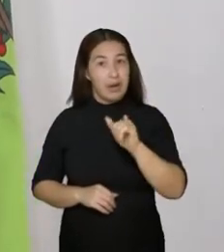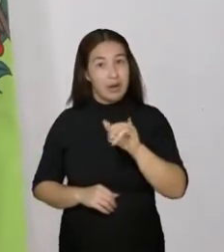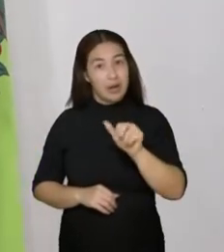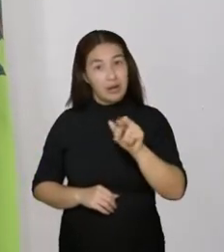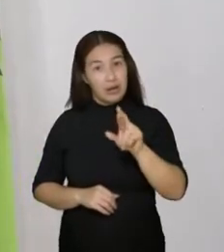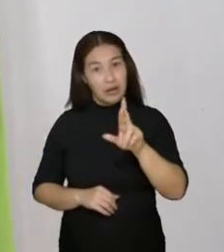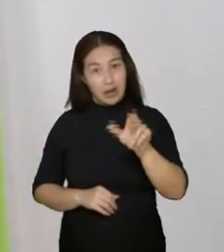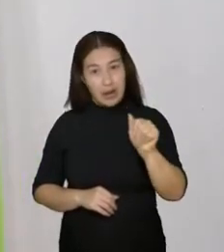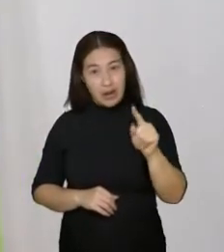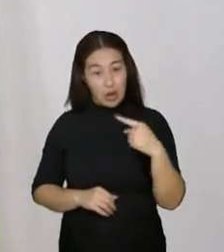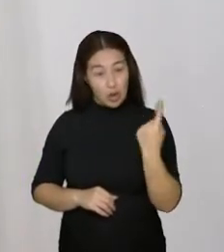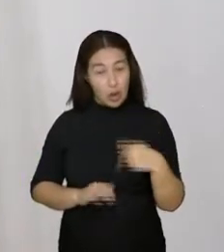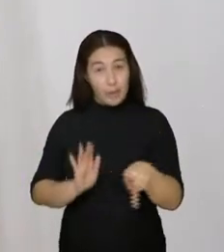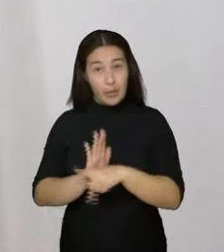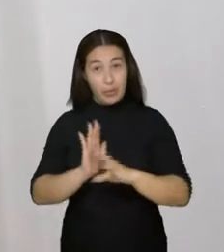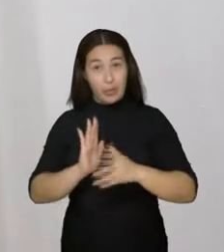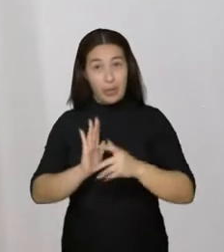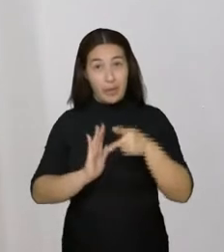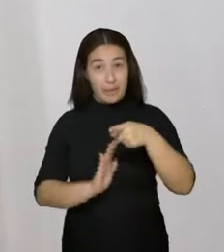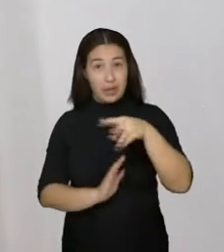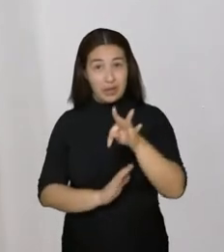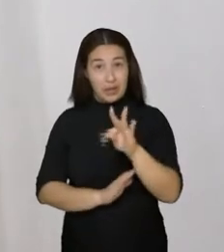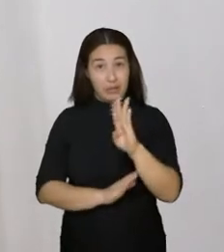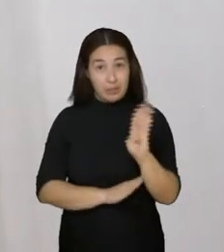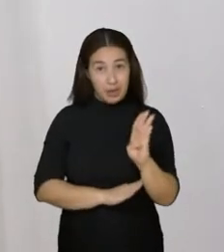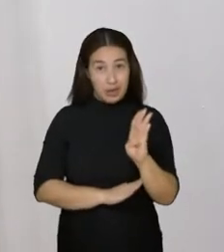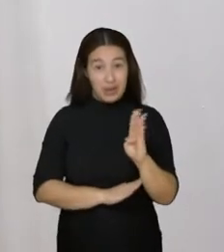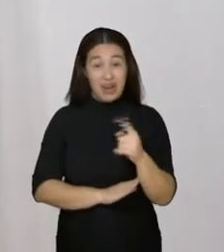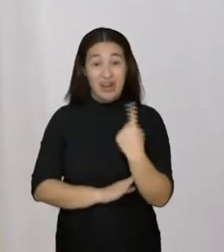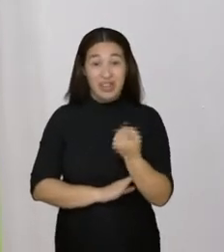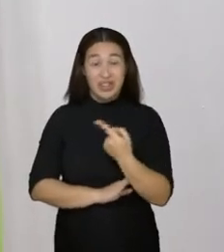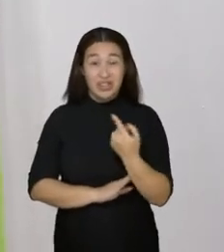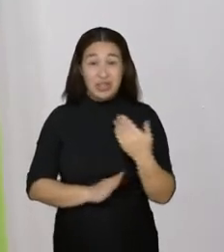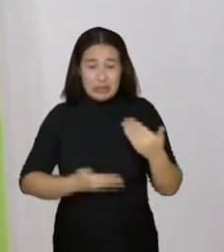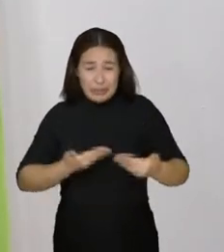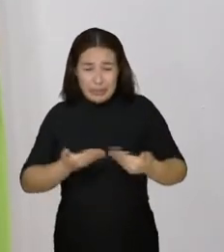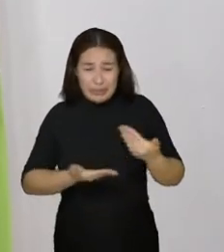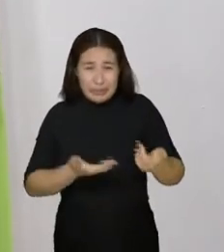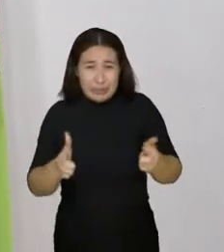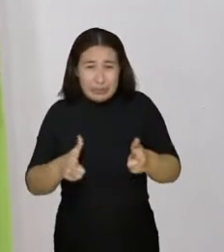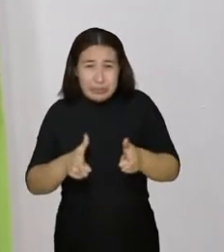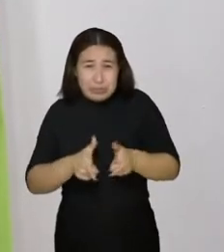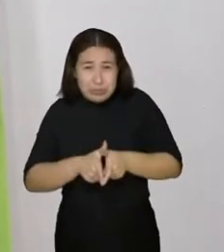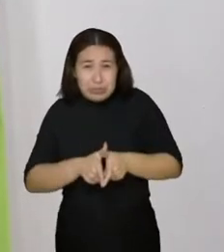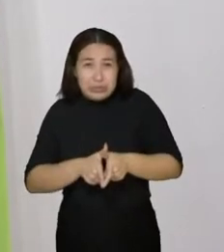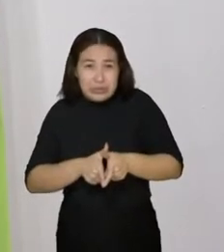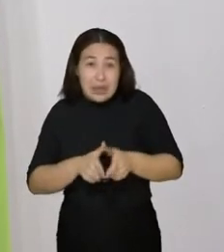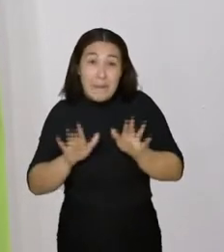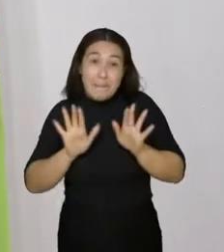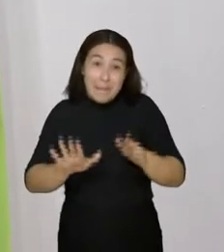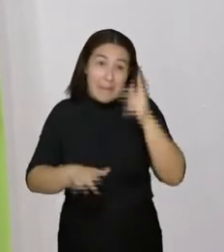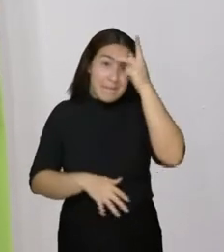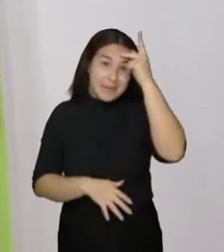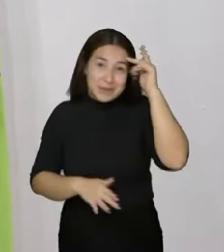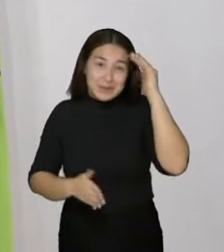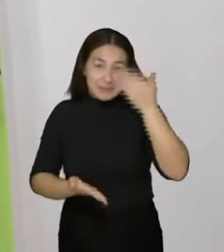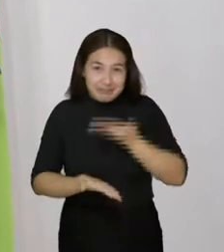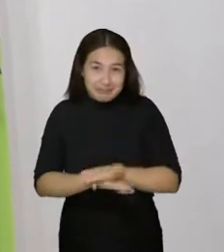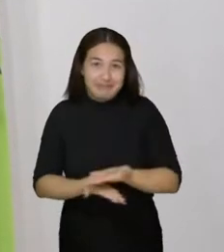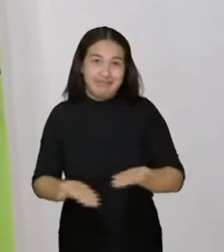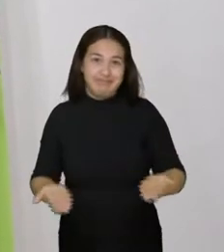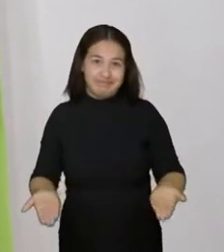Estávamos num processo quase que minguante mas as pessoas acreditaram Quero Agradecer aqui também